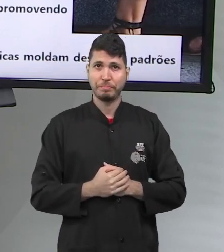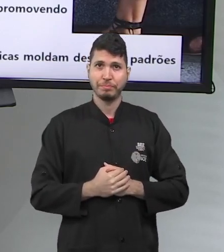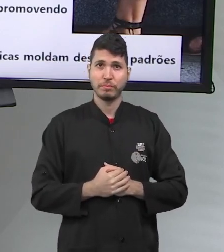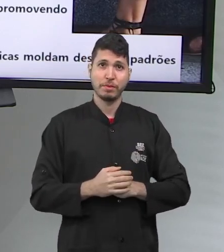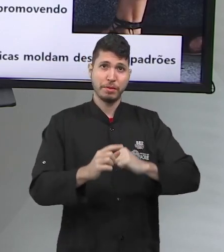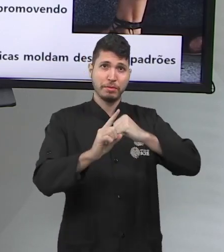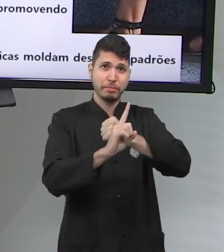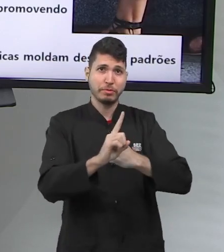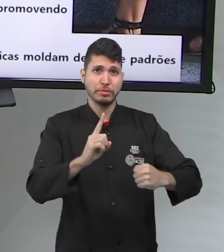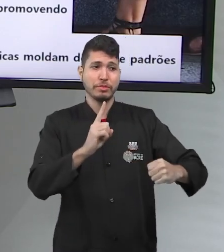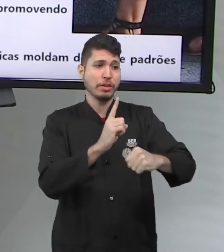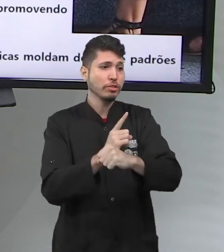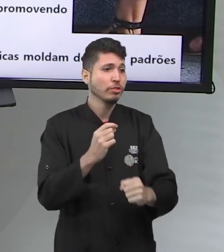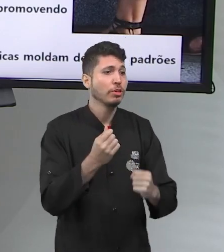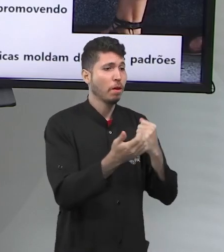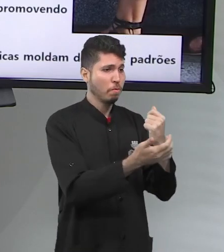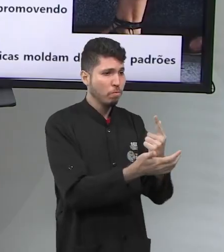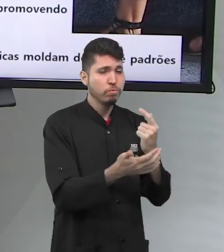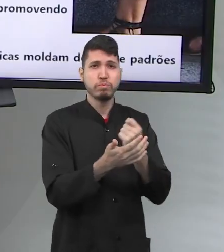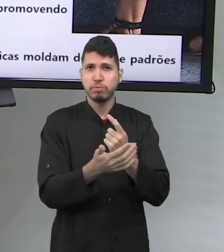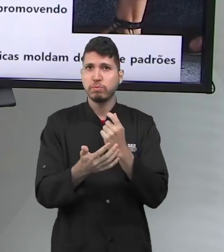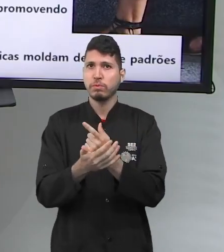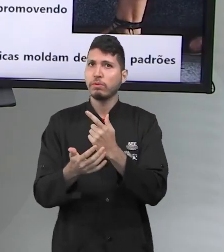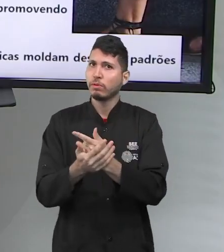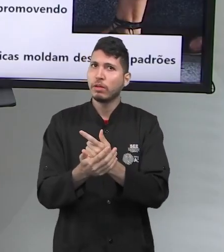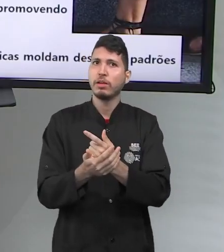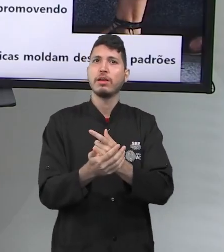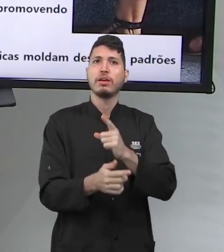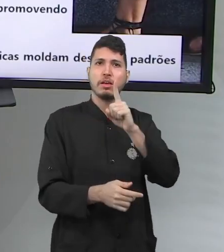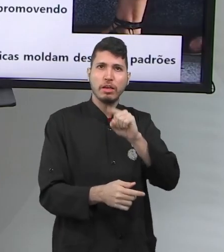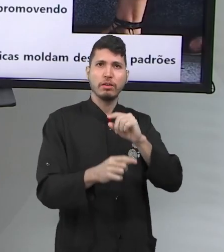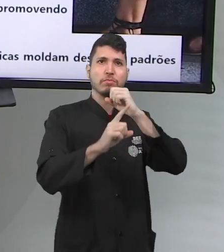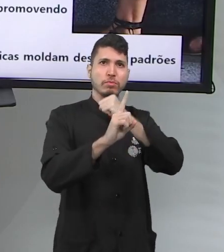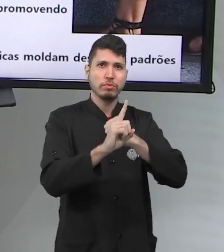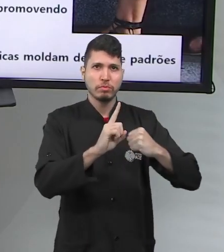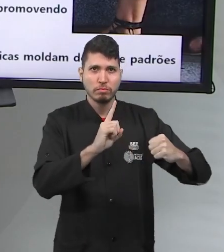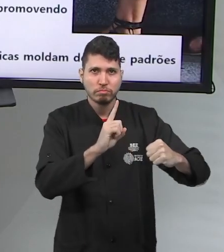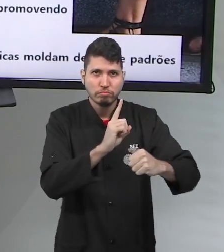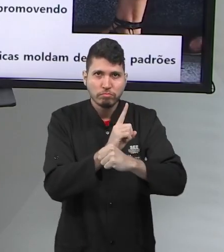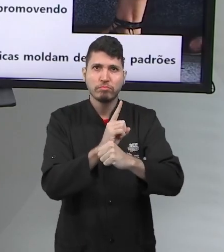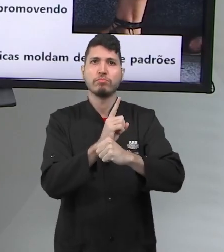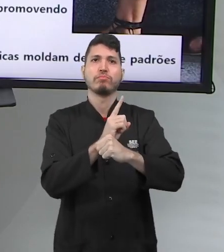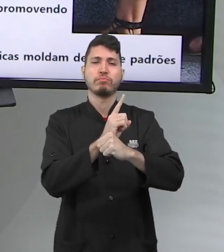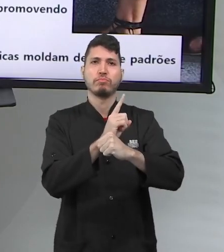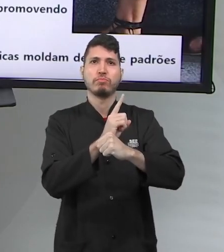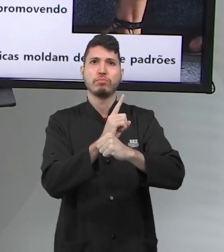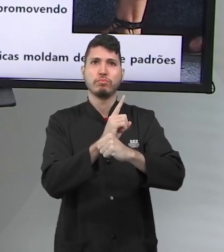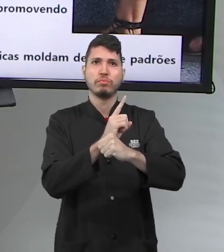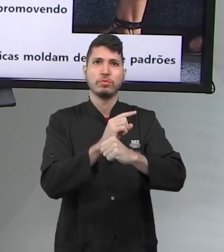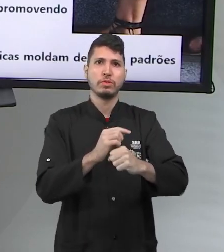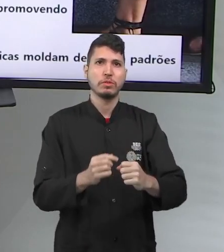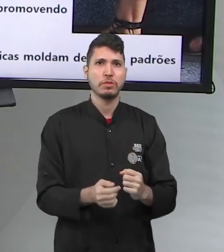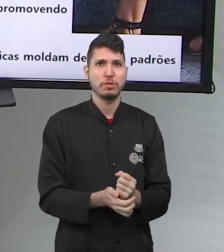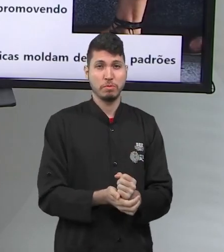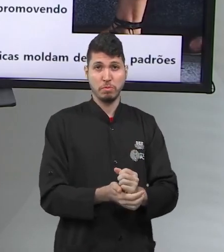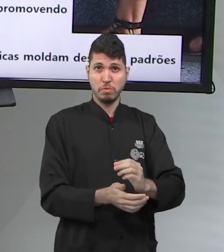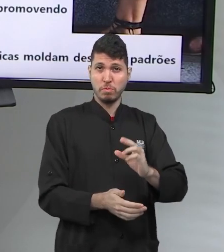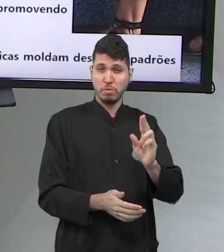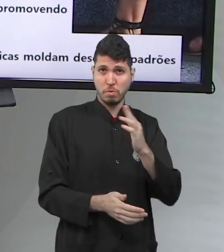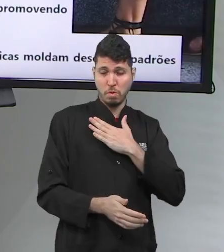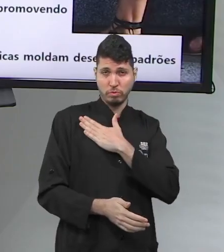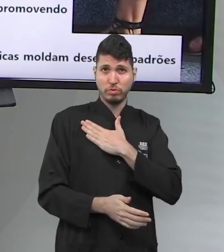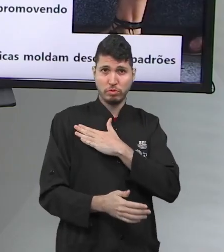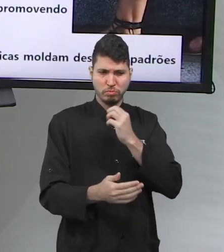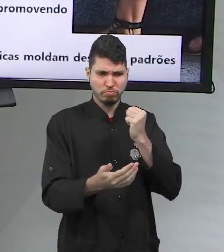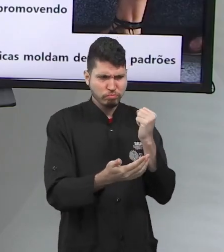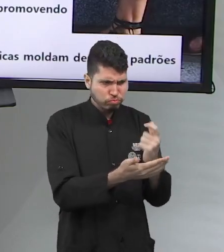de consumo, nós estamos tratando de uma sociedade que é absolutamente consumista. Ou